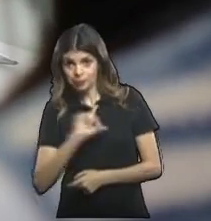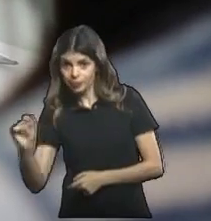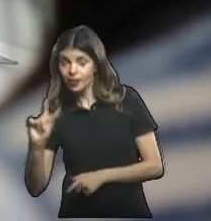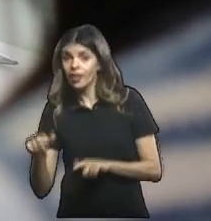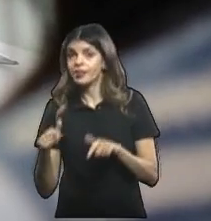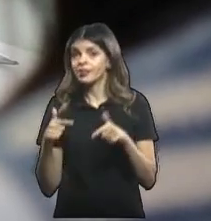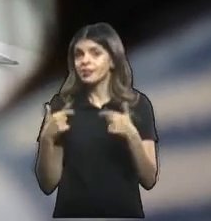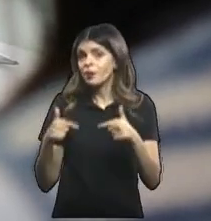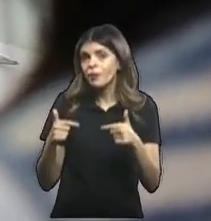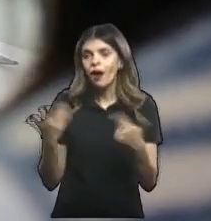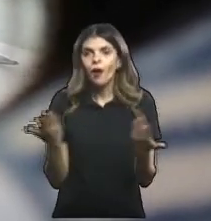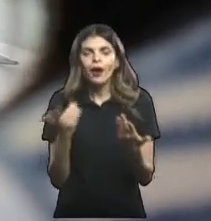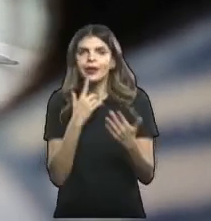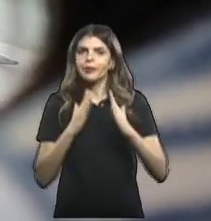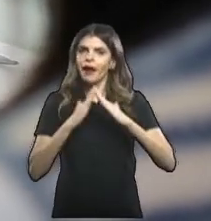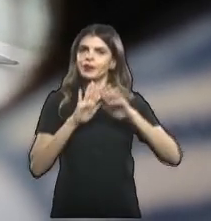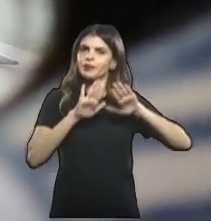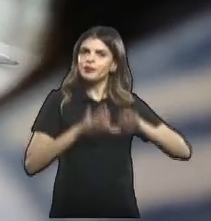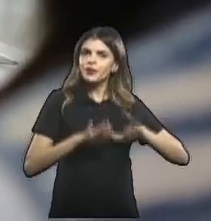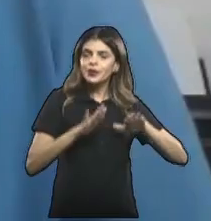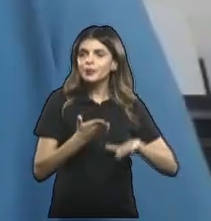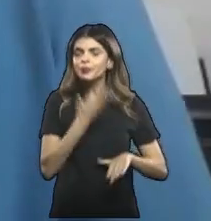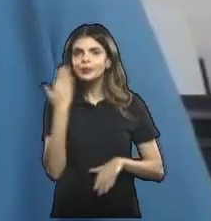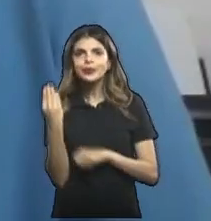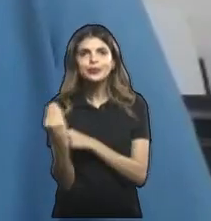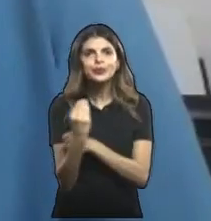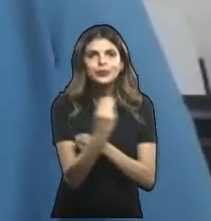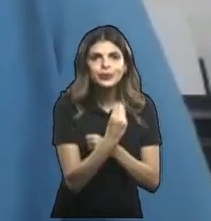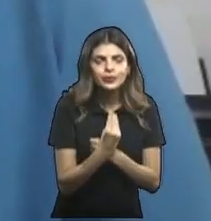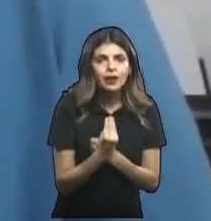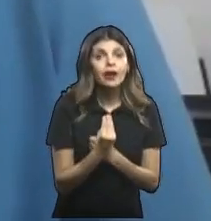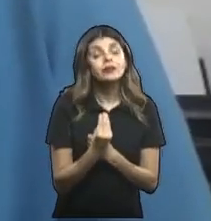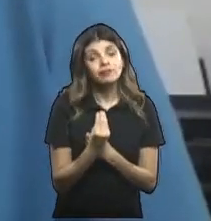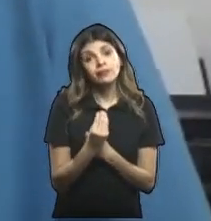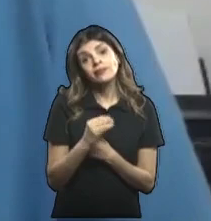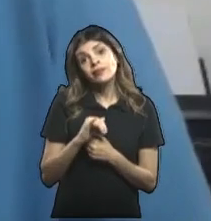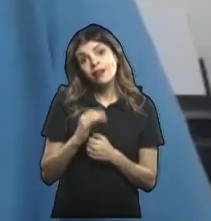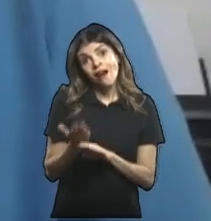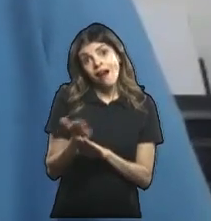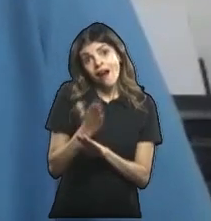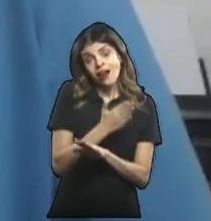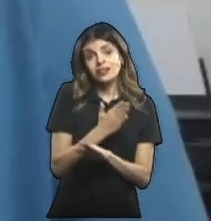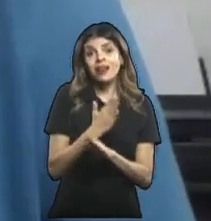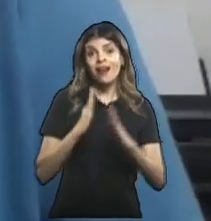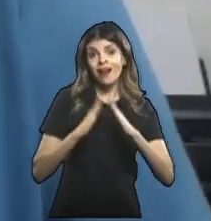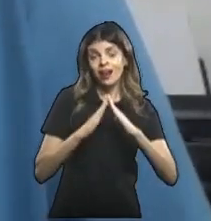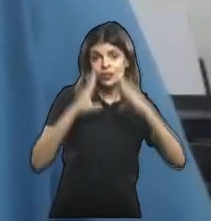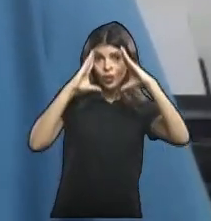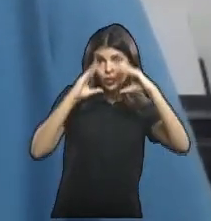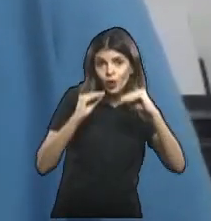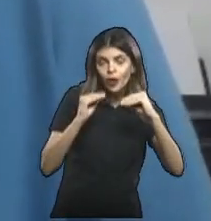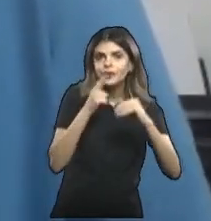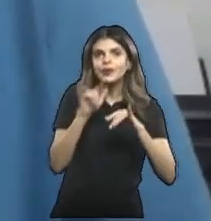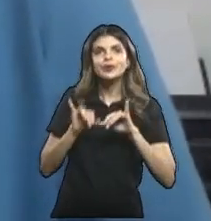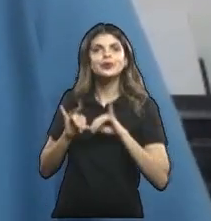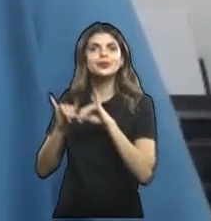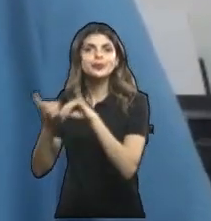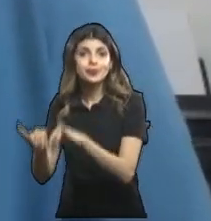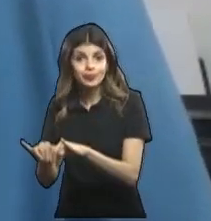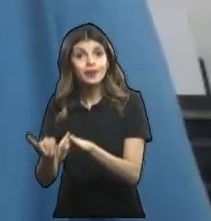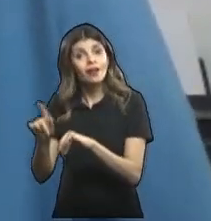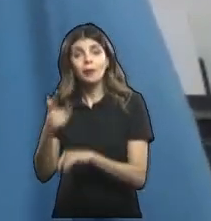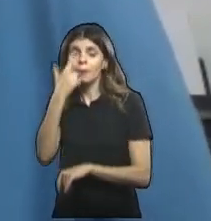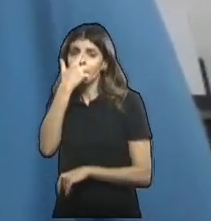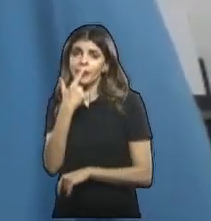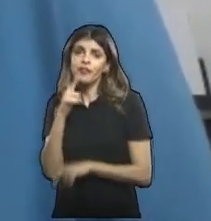poder conseguir o sustento e antes de chegar em casa à noite passam no supermercado. Esse é o